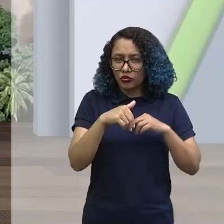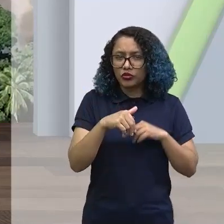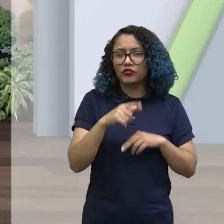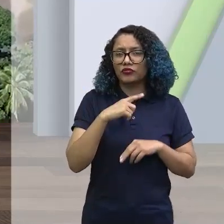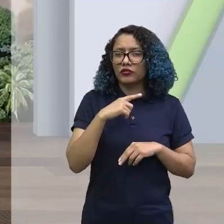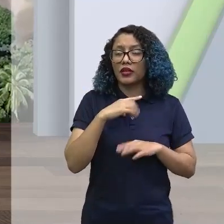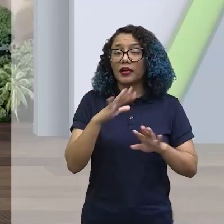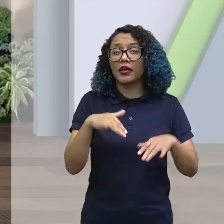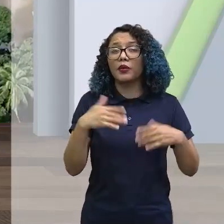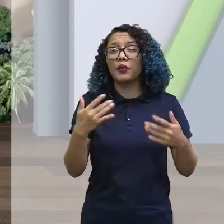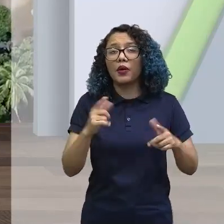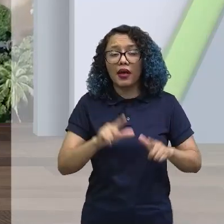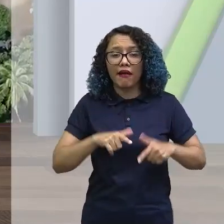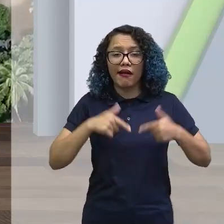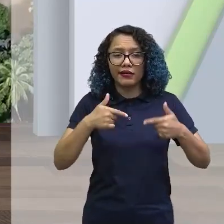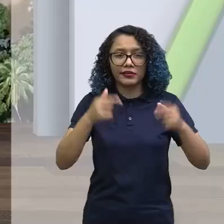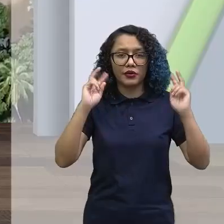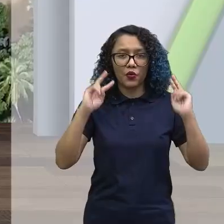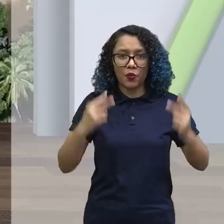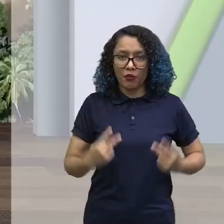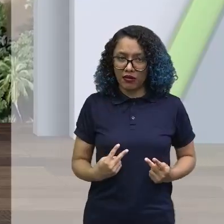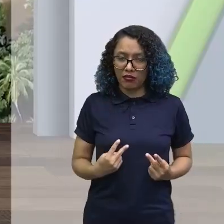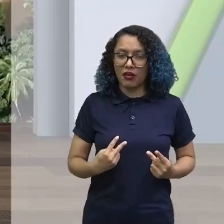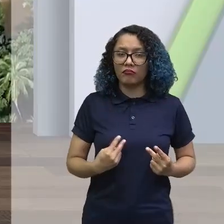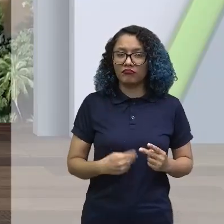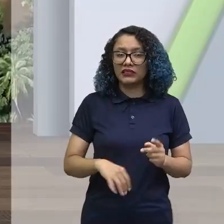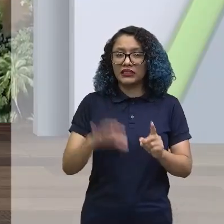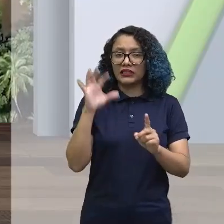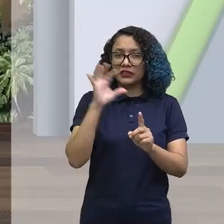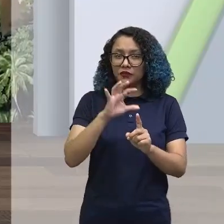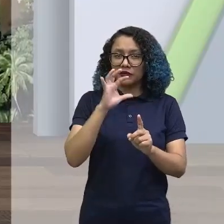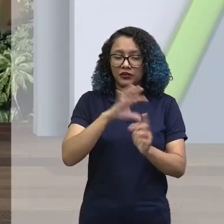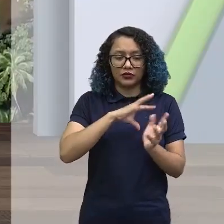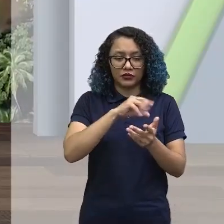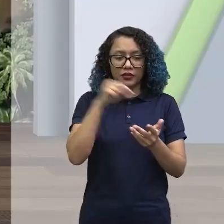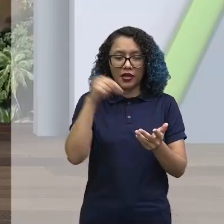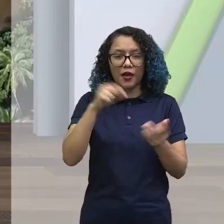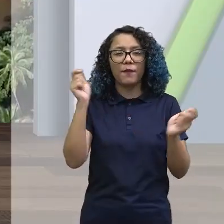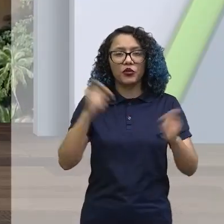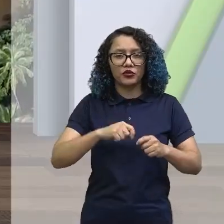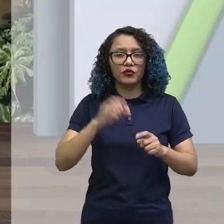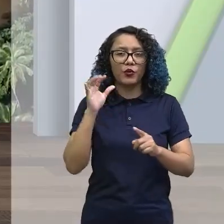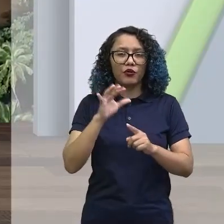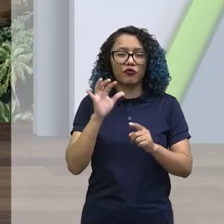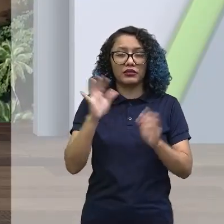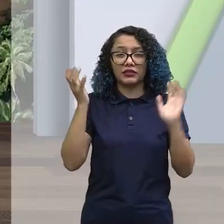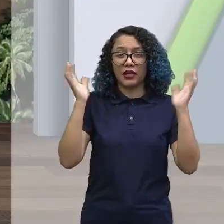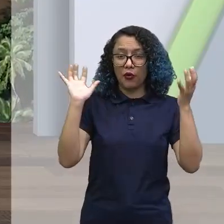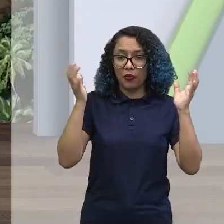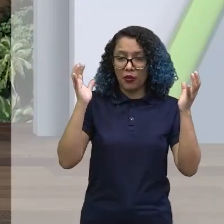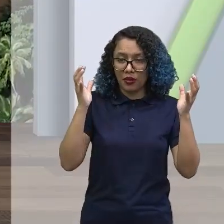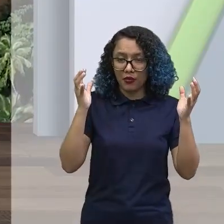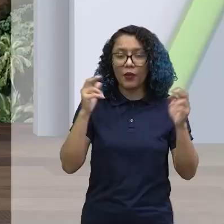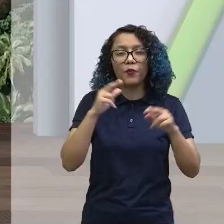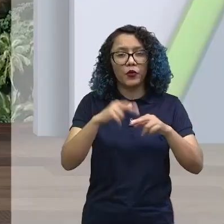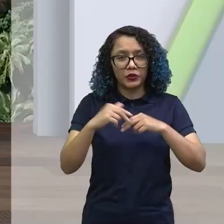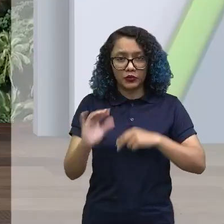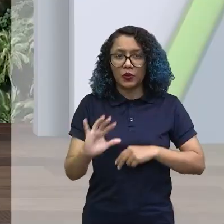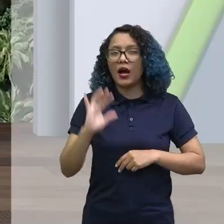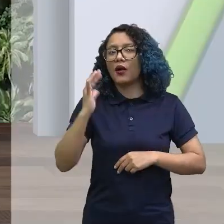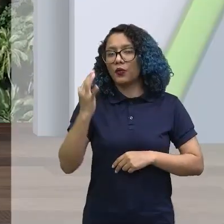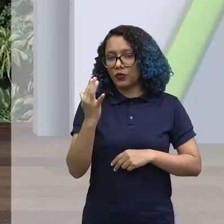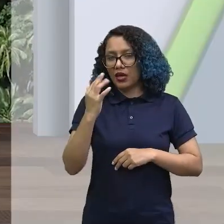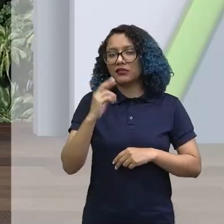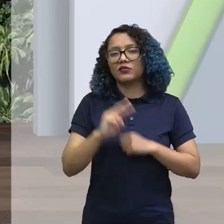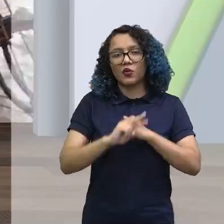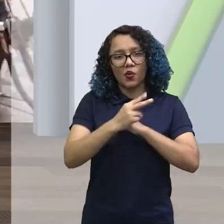do homem sobre o planeta faz com que o clima se modifique e nós tenhamos aí esses eventos acontecendo